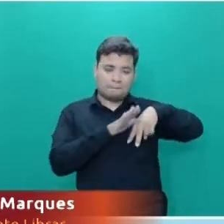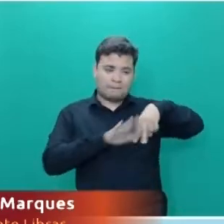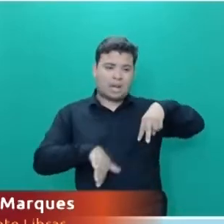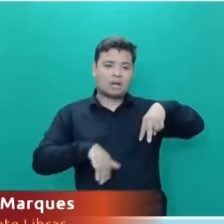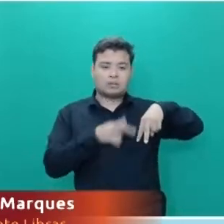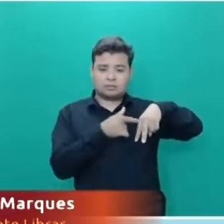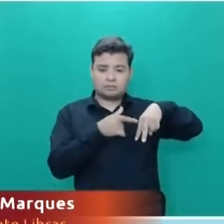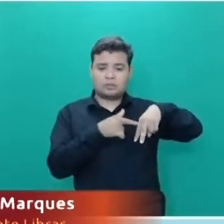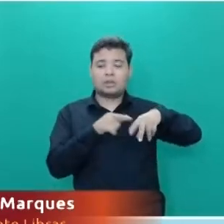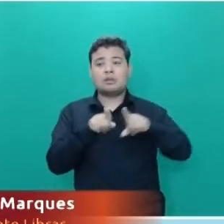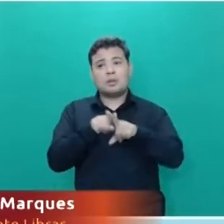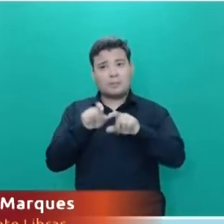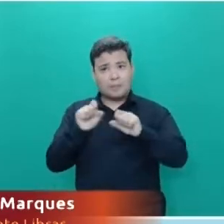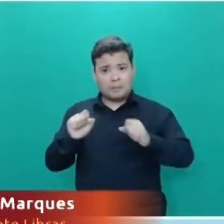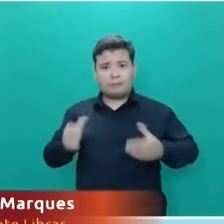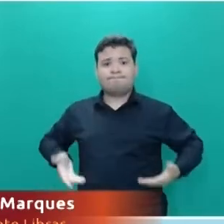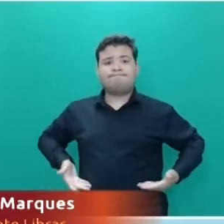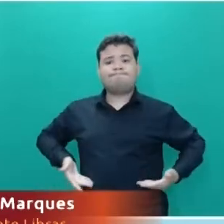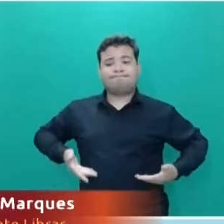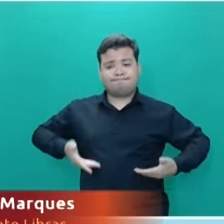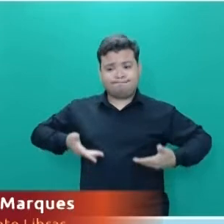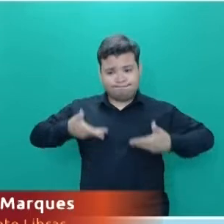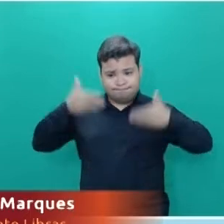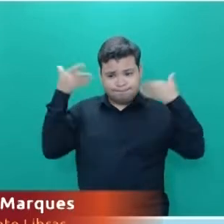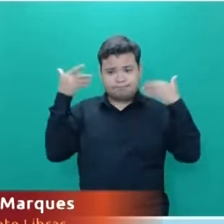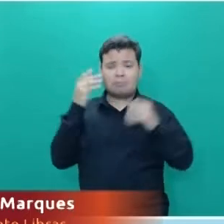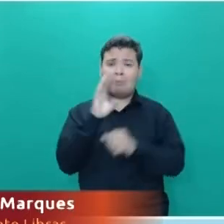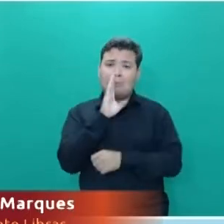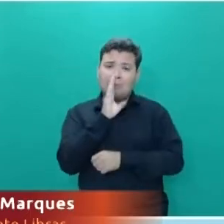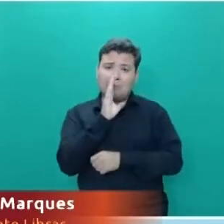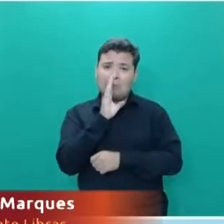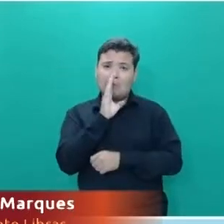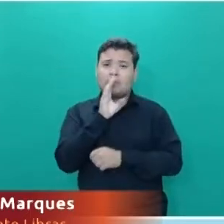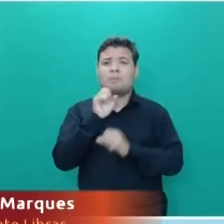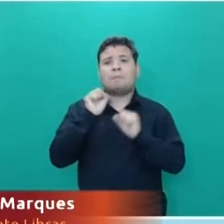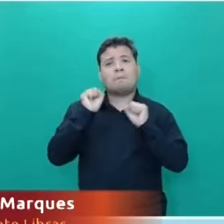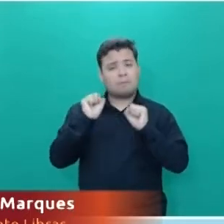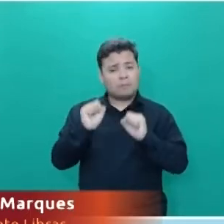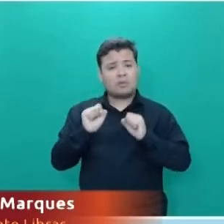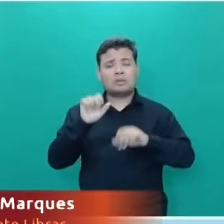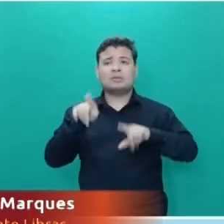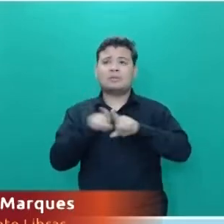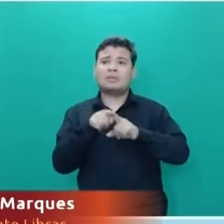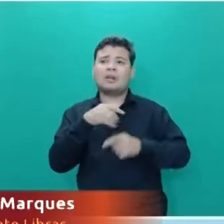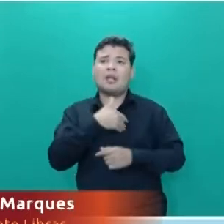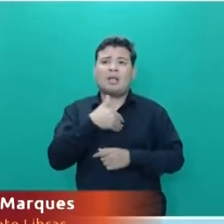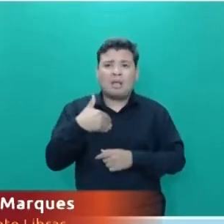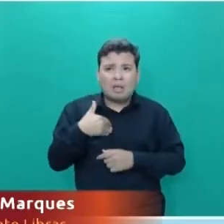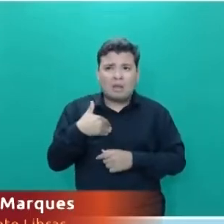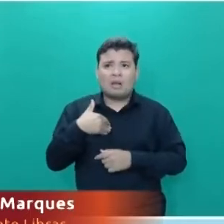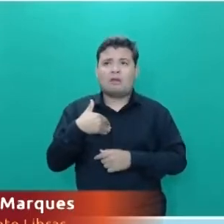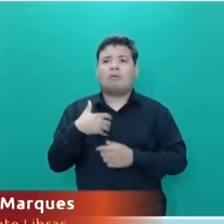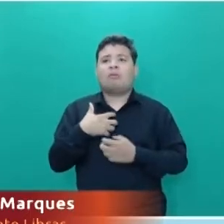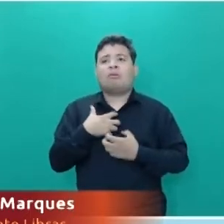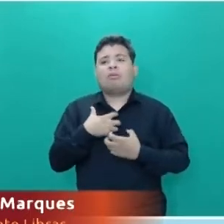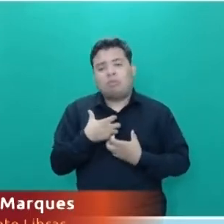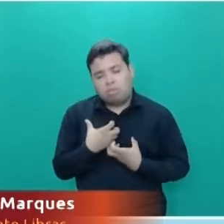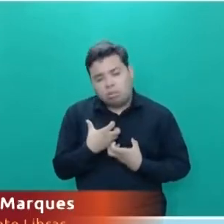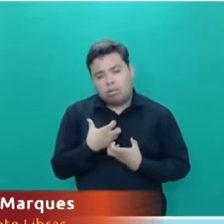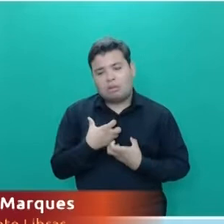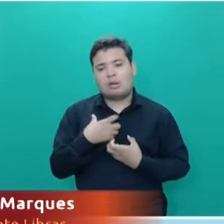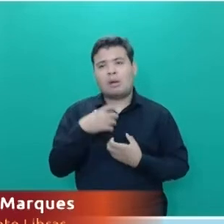subindo, acometimento aí de musculatura respiratória, de fala, de deglutição.